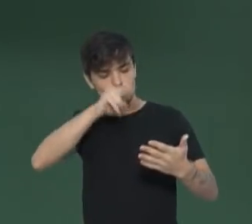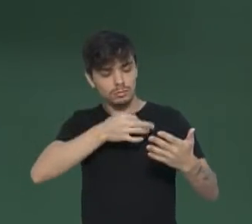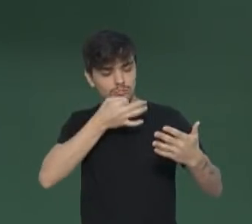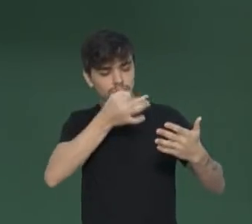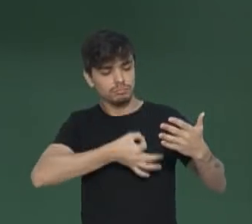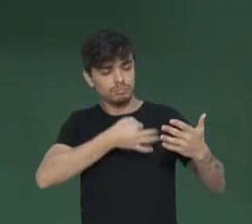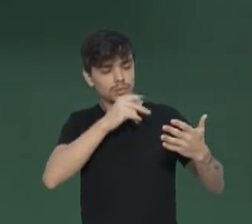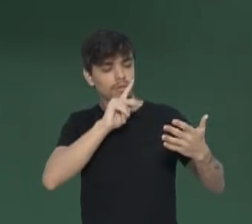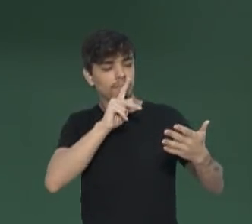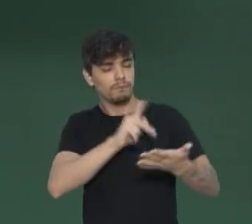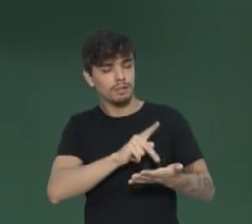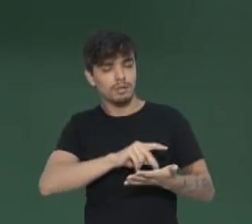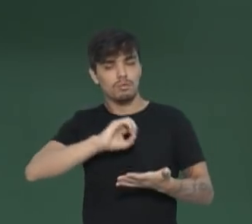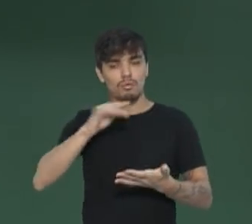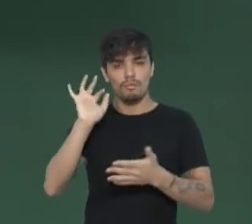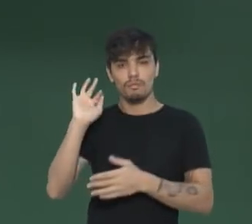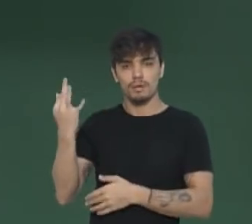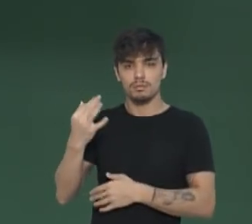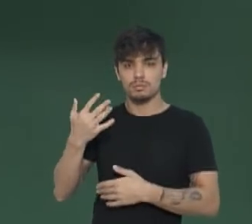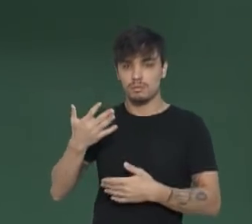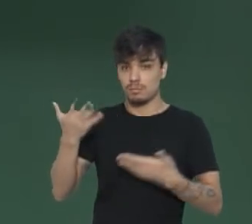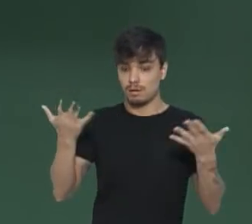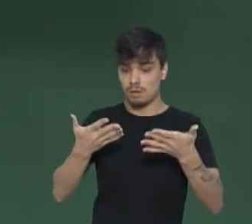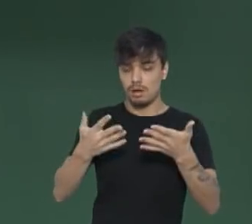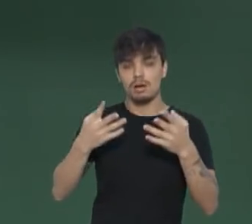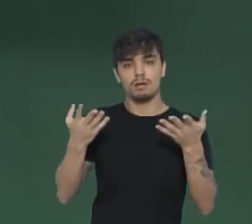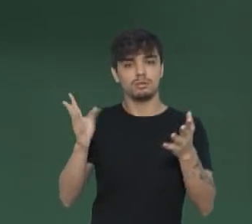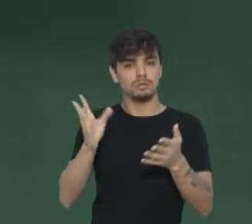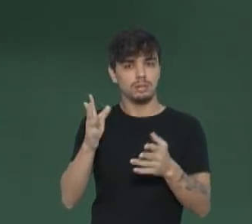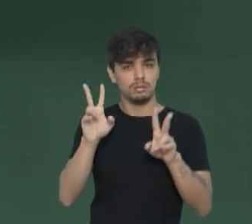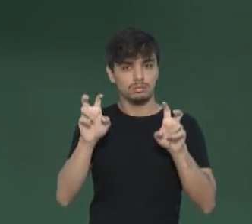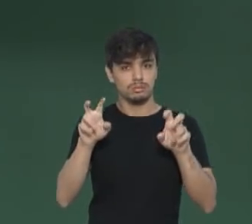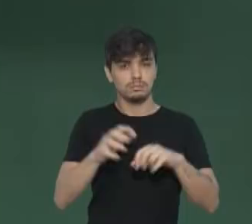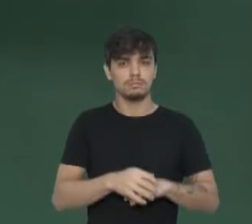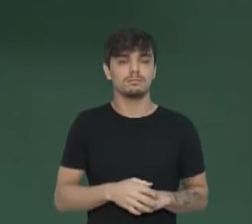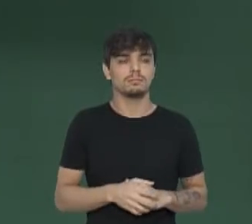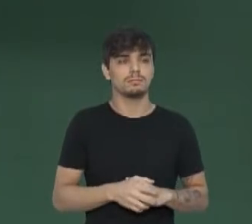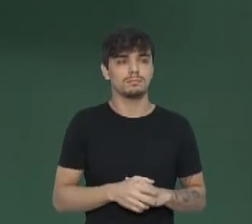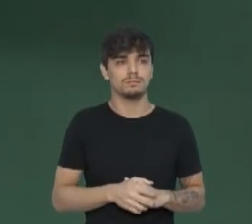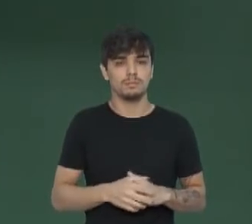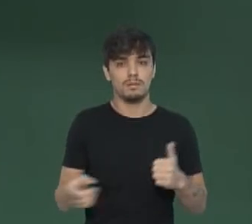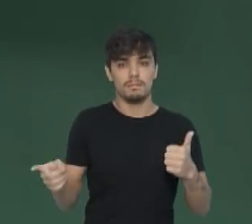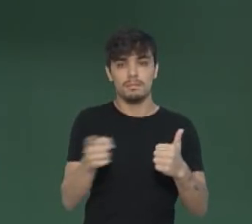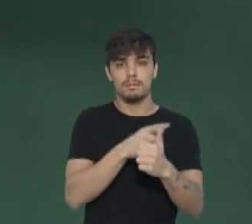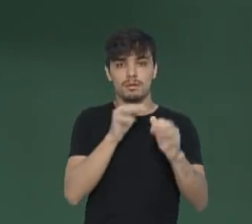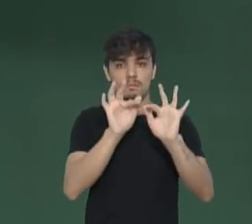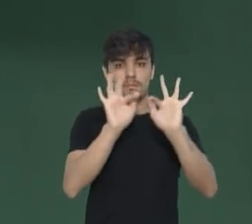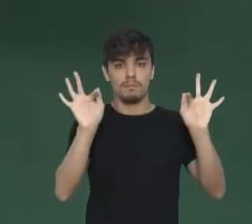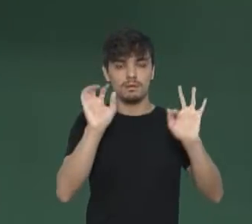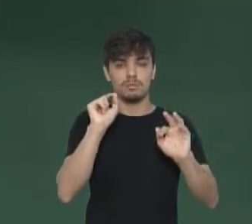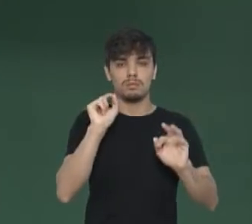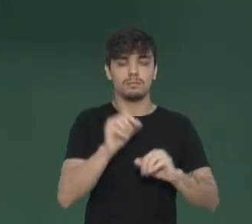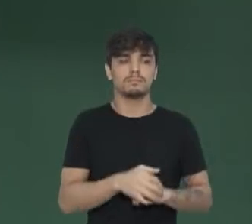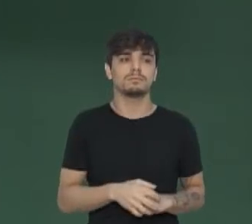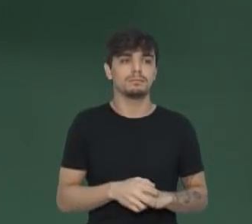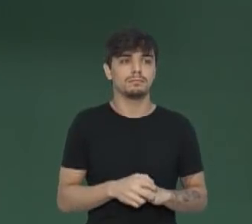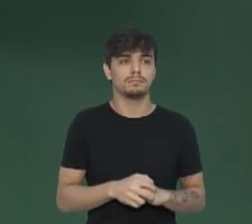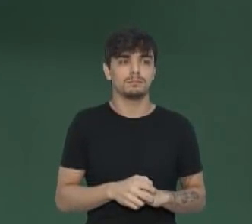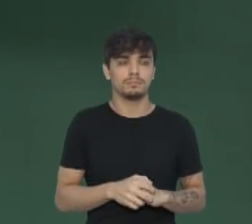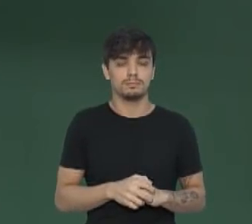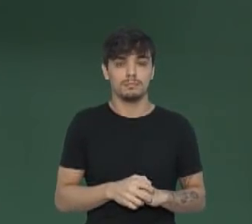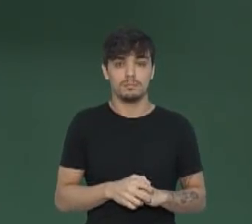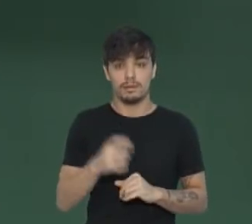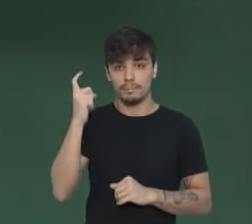ou se é falso dentro do que nós analisamos até agora, tá? Então, a primeira frase aqui vai dizer o seguinte, ó: dentro da filosofia do Nietzsche,